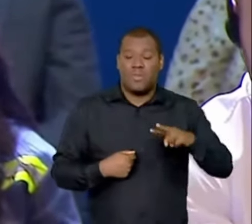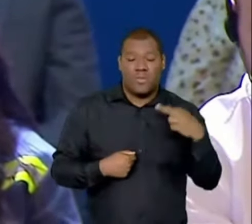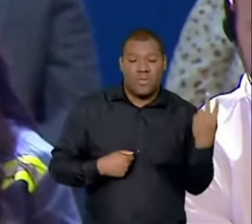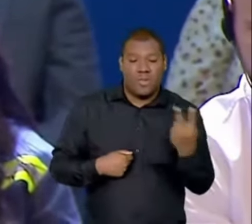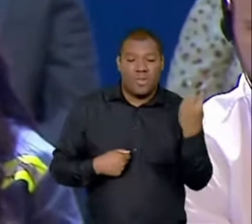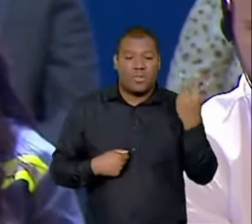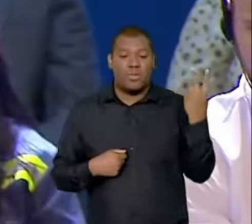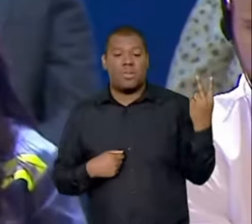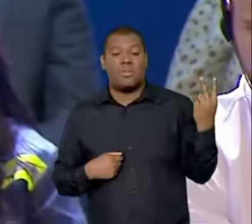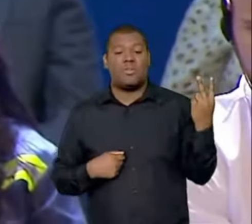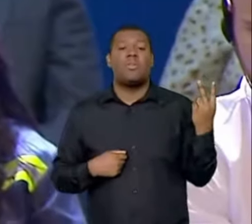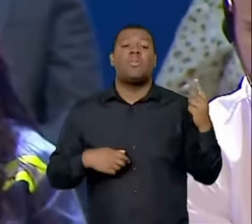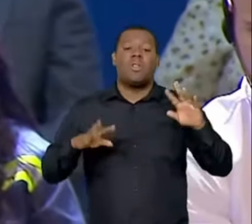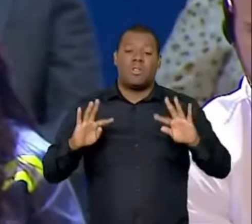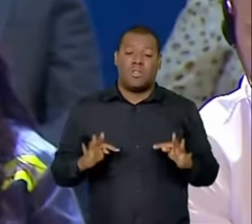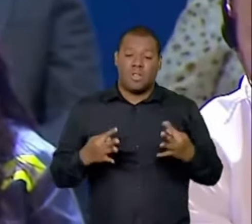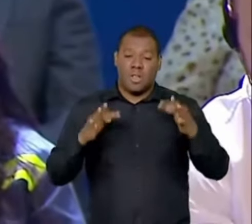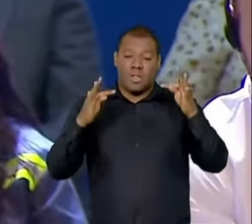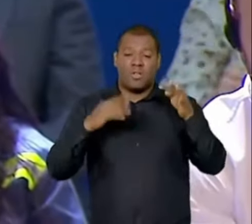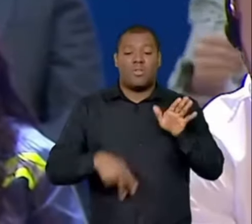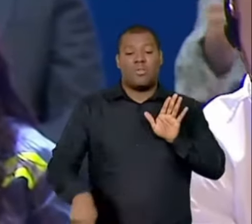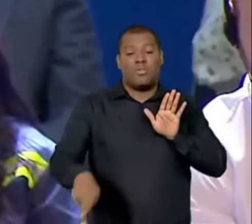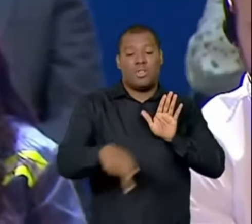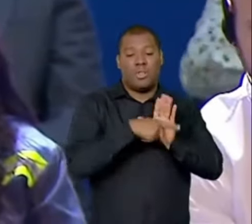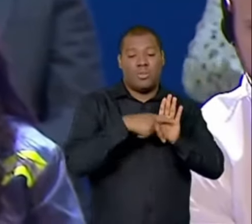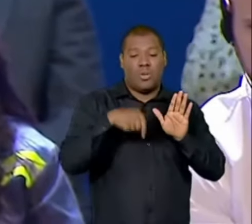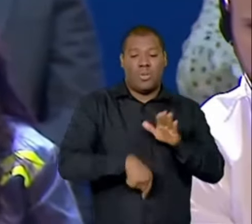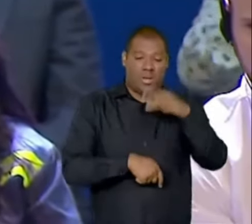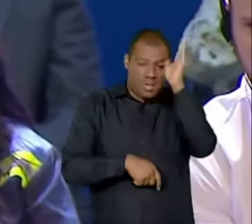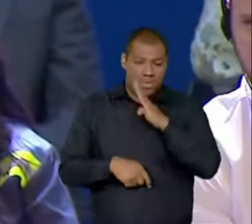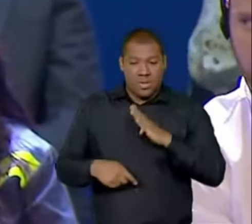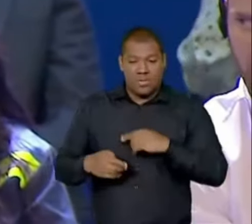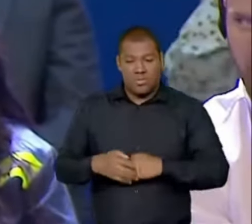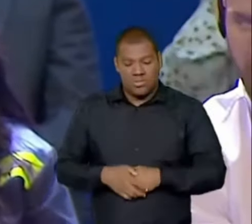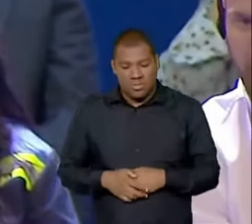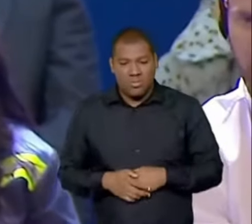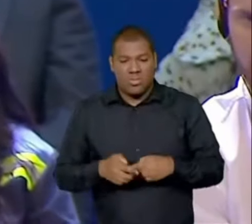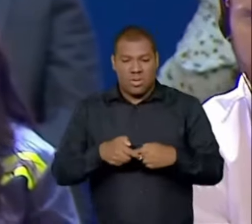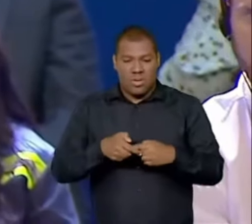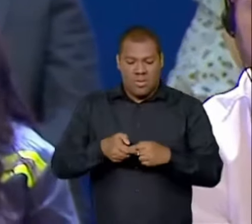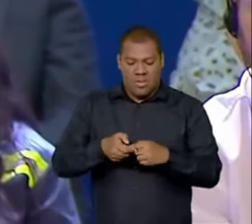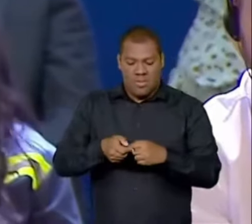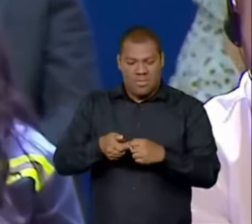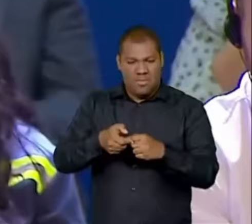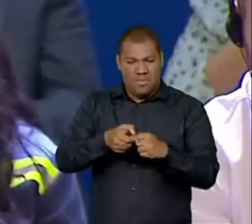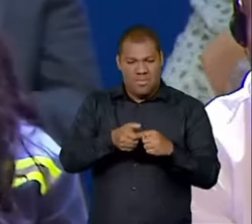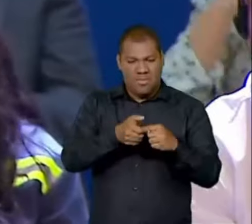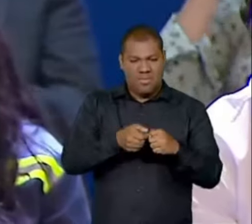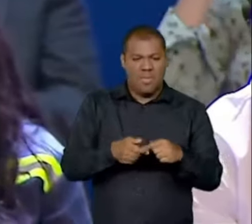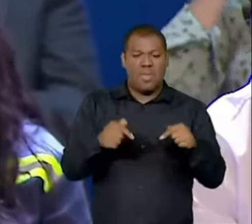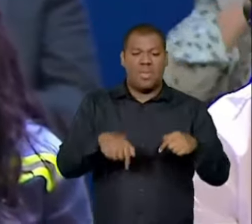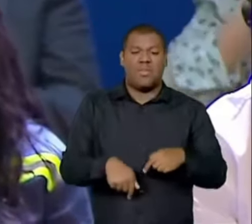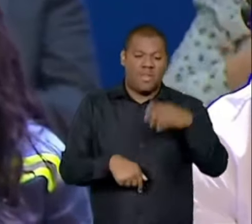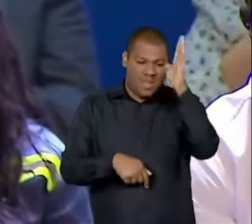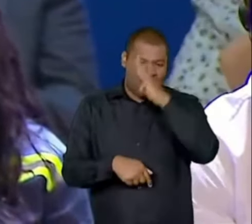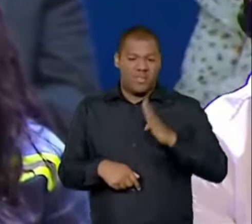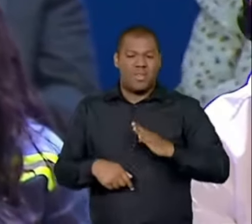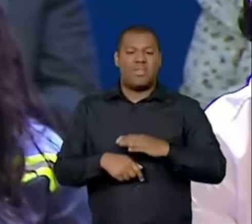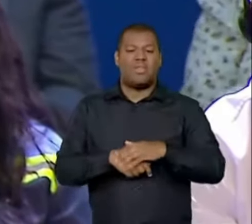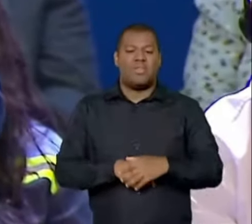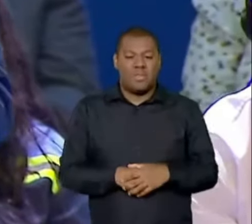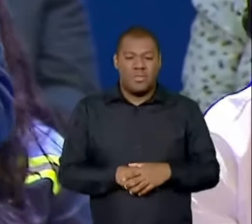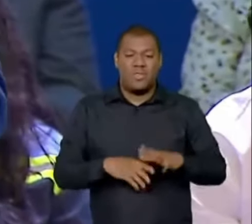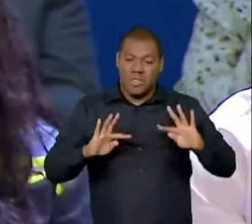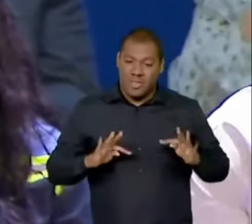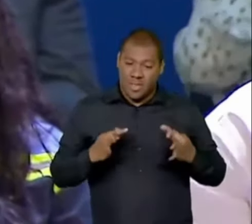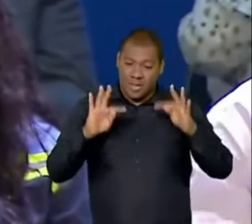sabe quanto de tecnologia tem hoje num grão de milho e num grão de soja. A gente sabe o quanto de